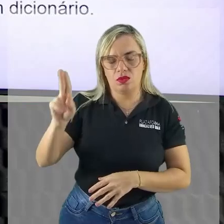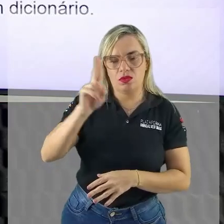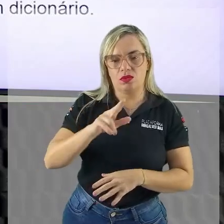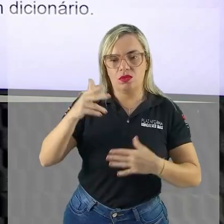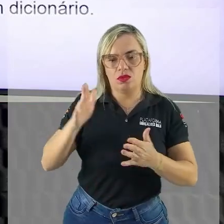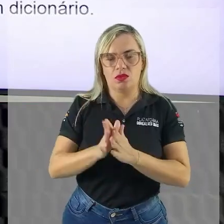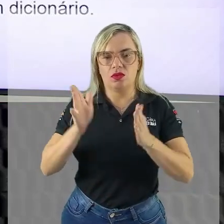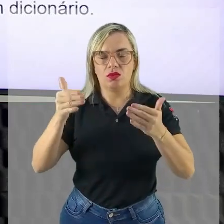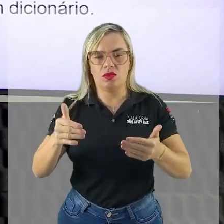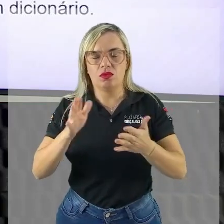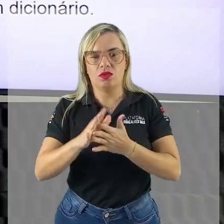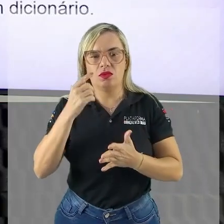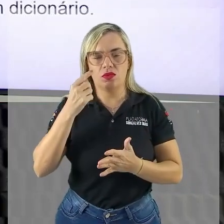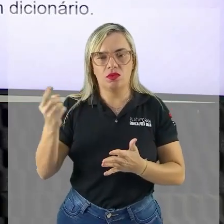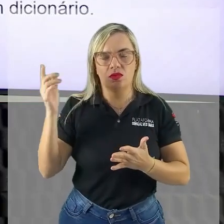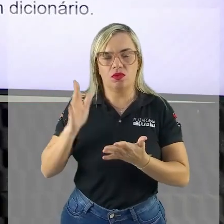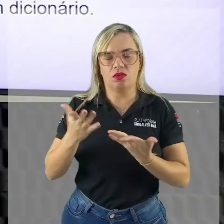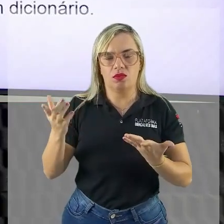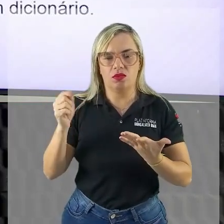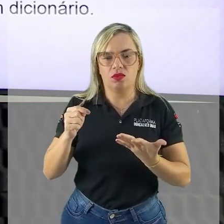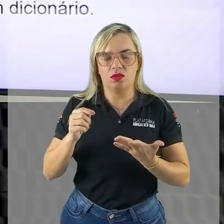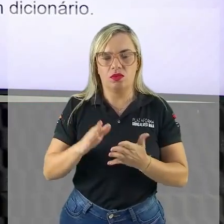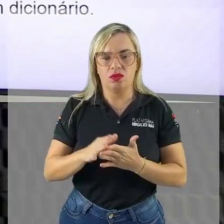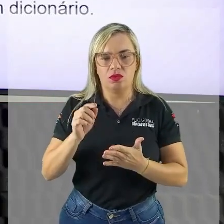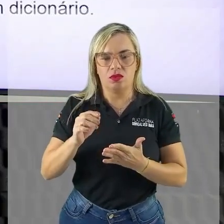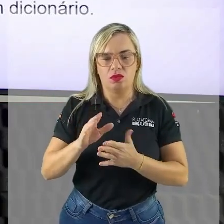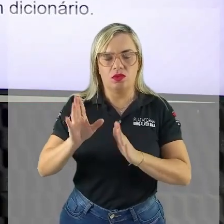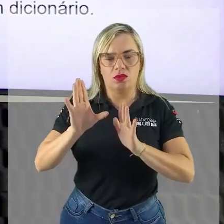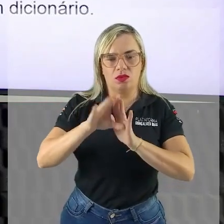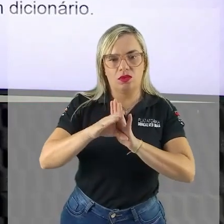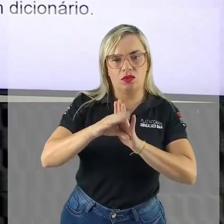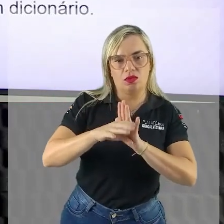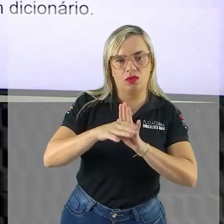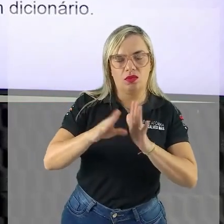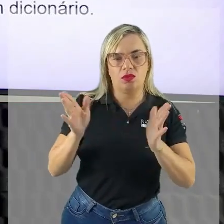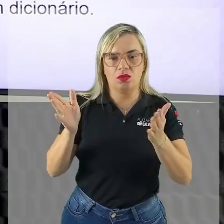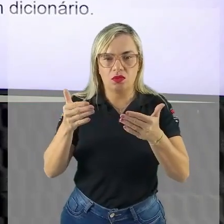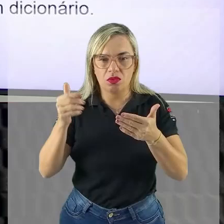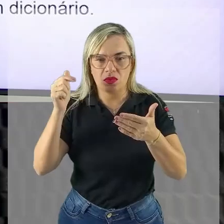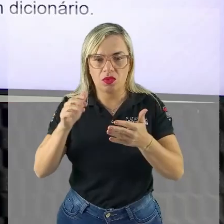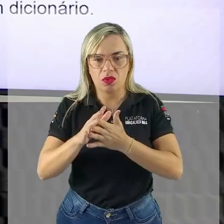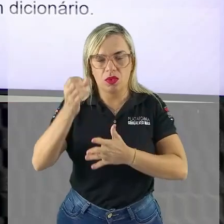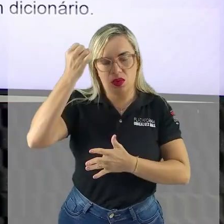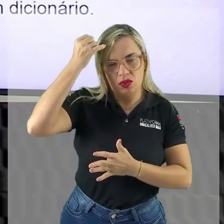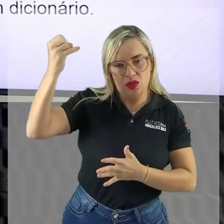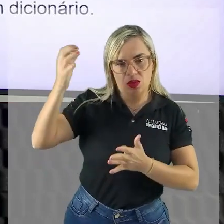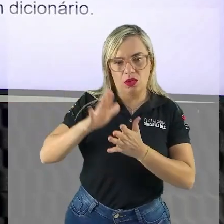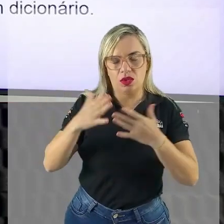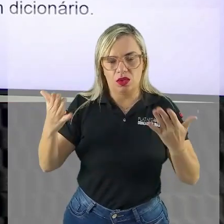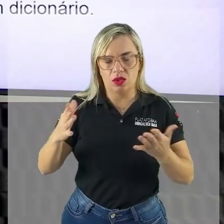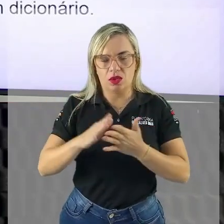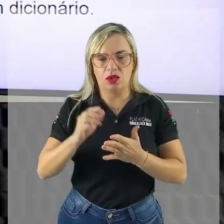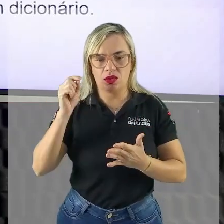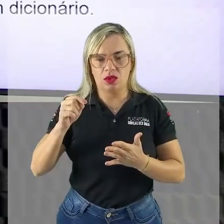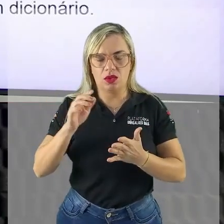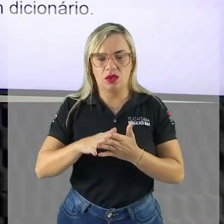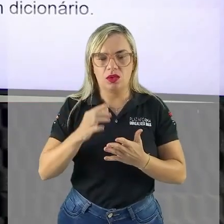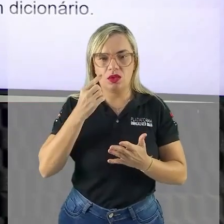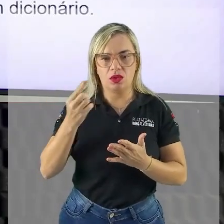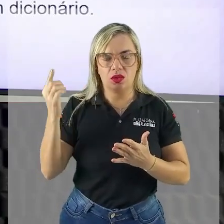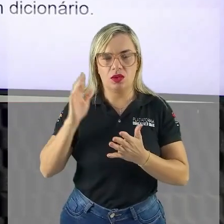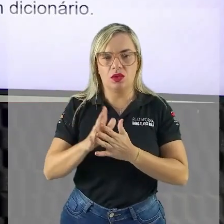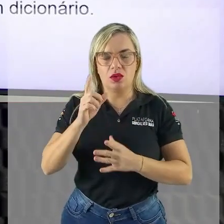utilizadas para enfatizar um determinado conceito, uma determinada ideia, certo, gente? Então depende muito